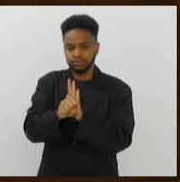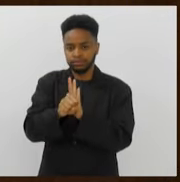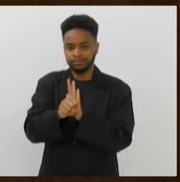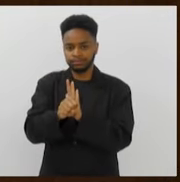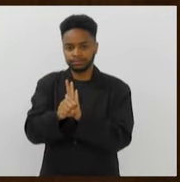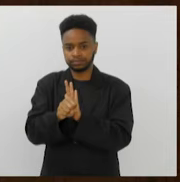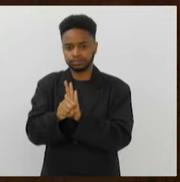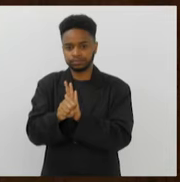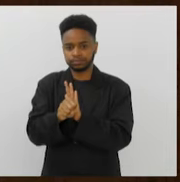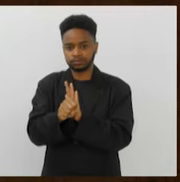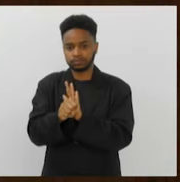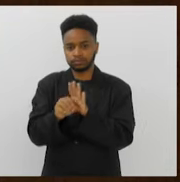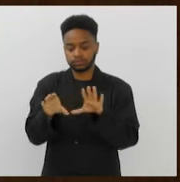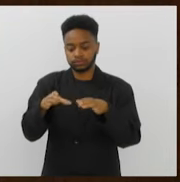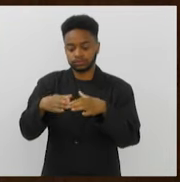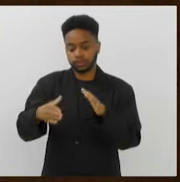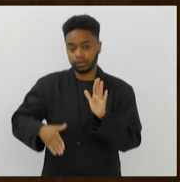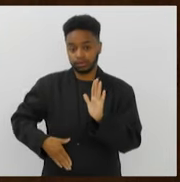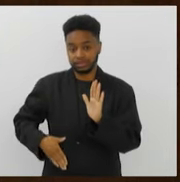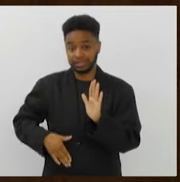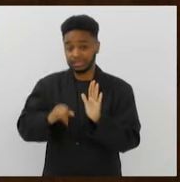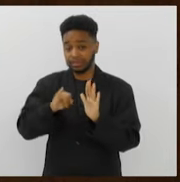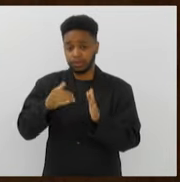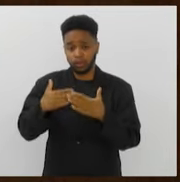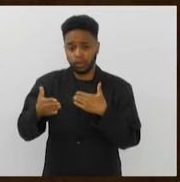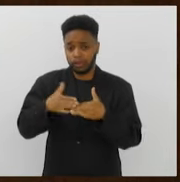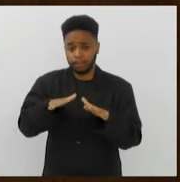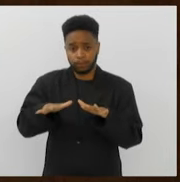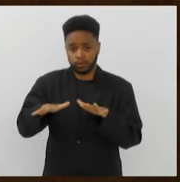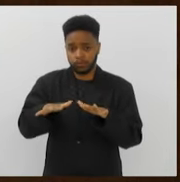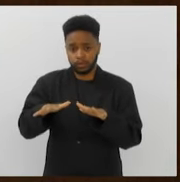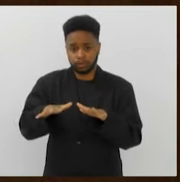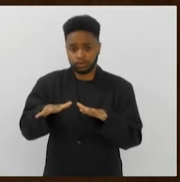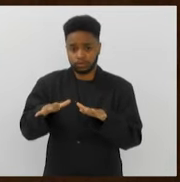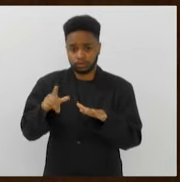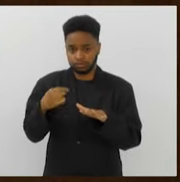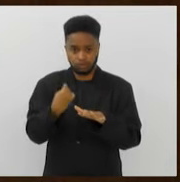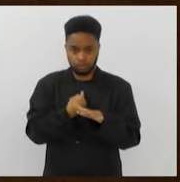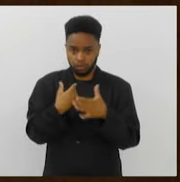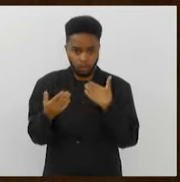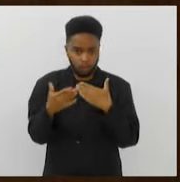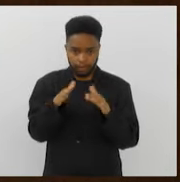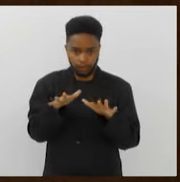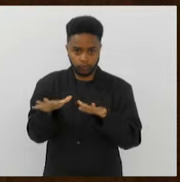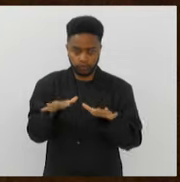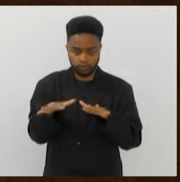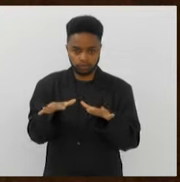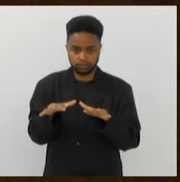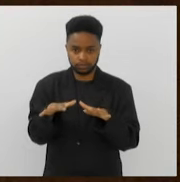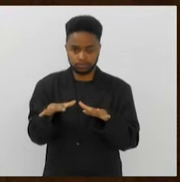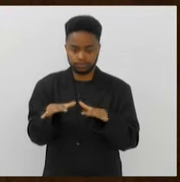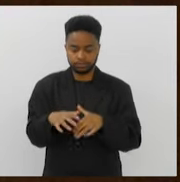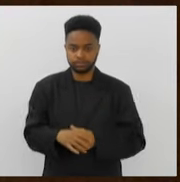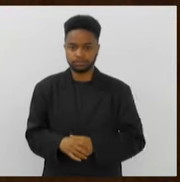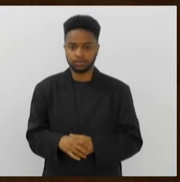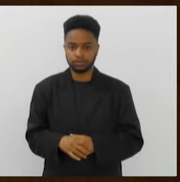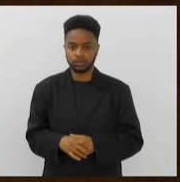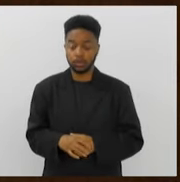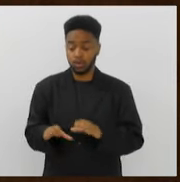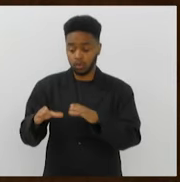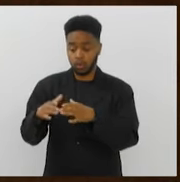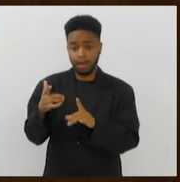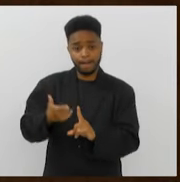os marginais, em qualquer movimento involuntário de um de nós, qualquer movimento involuntário, eles